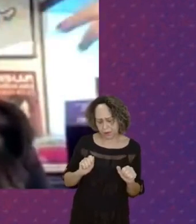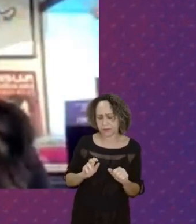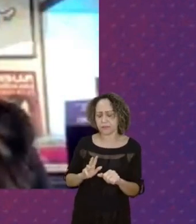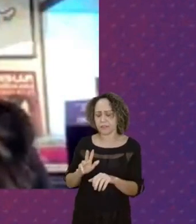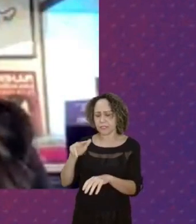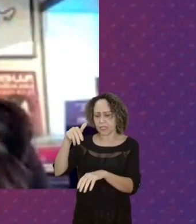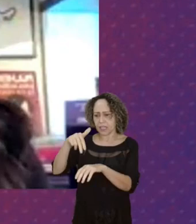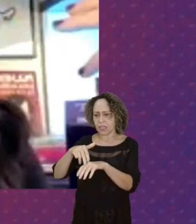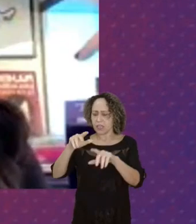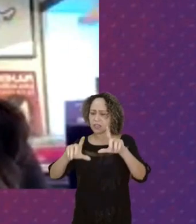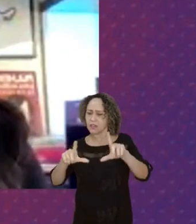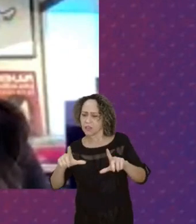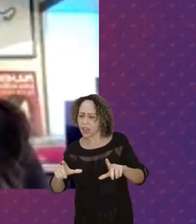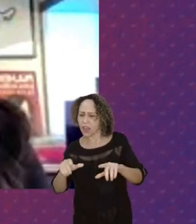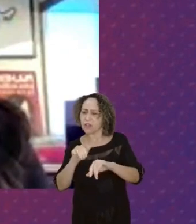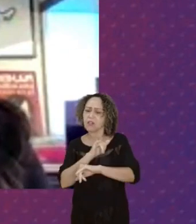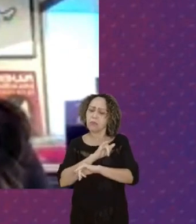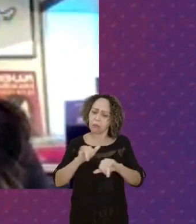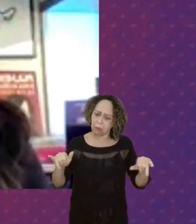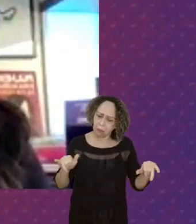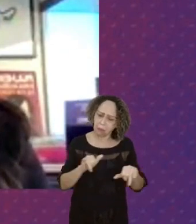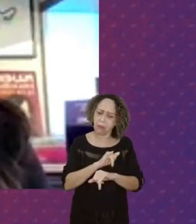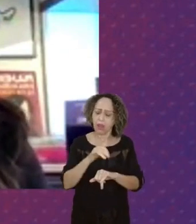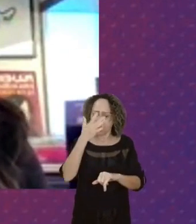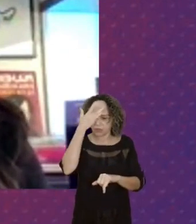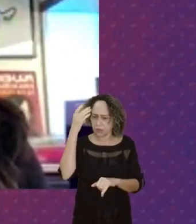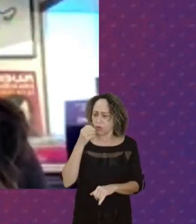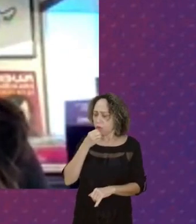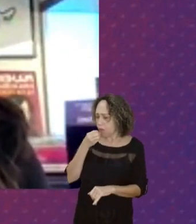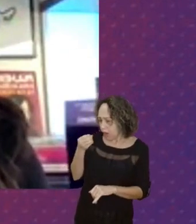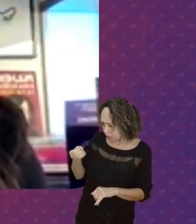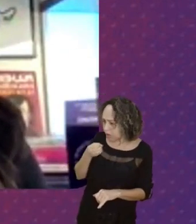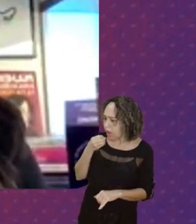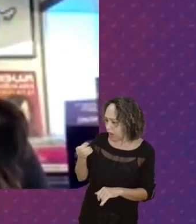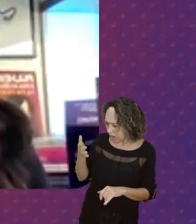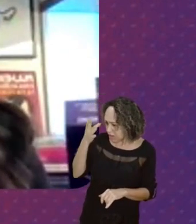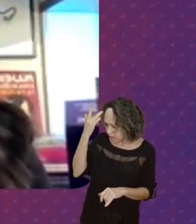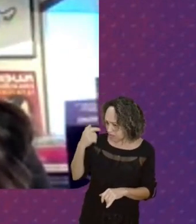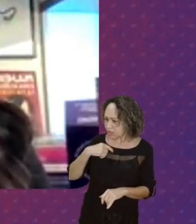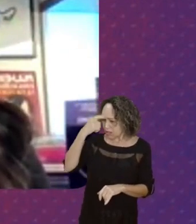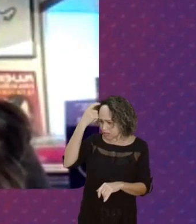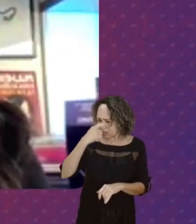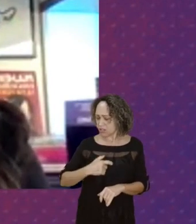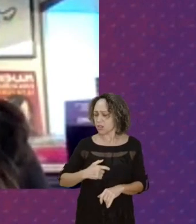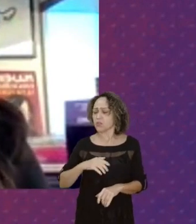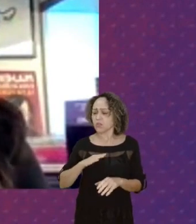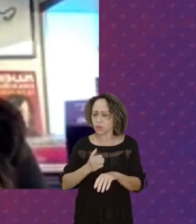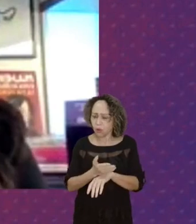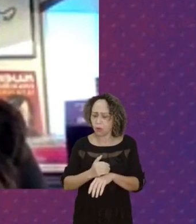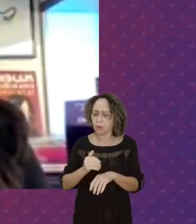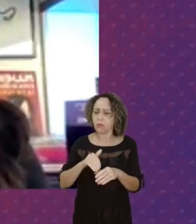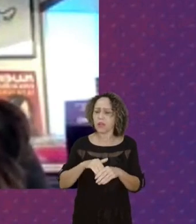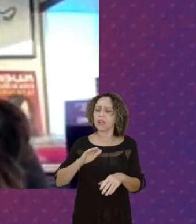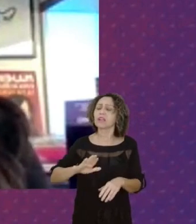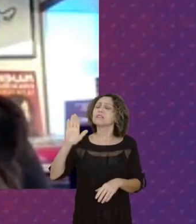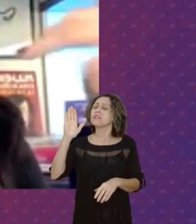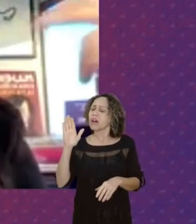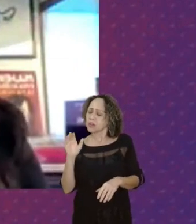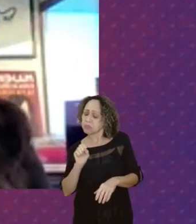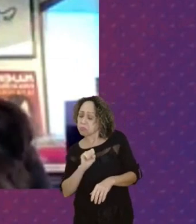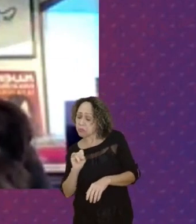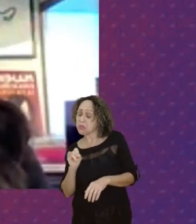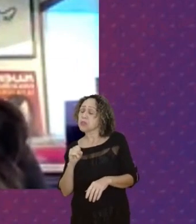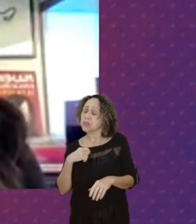um programa de rádio, ser entrevistada por esses programas e dizer, eu sou pré-candidata e caso eu venha a ser eleita, as